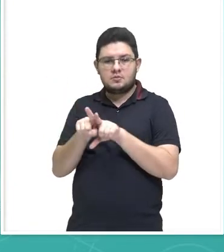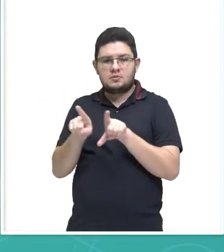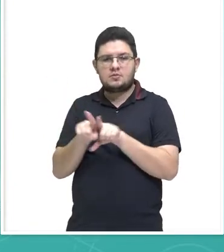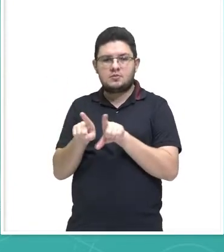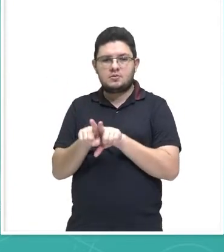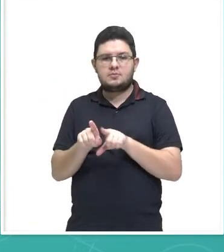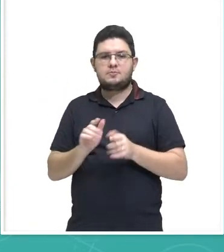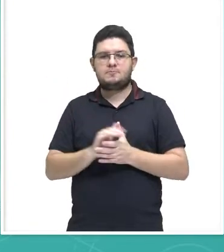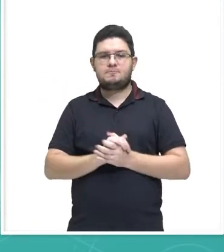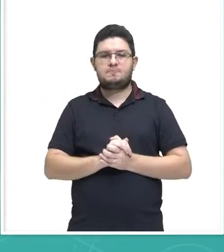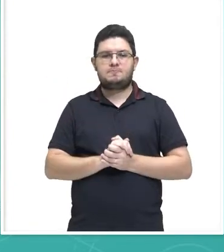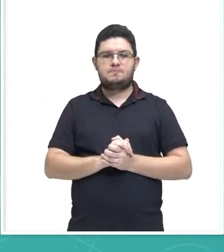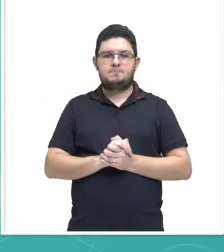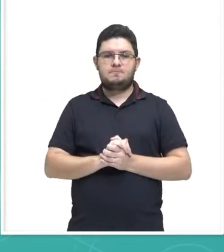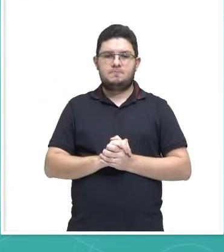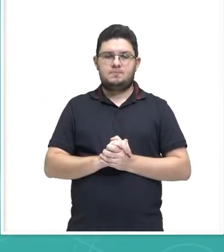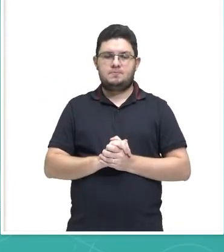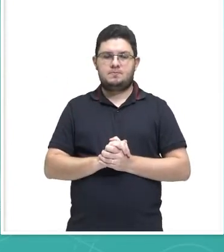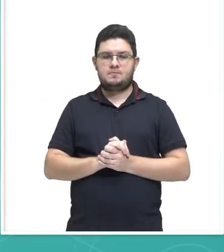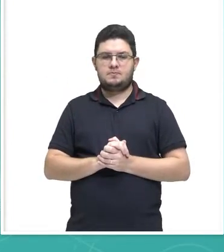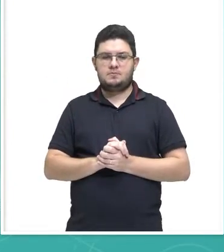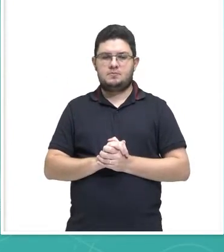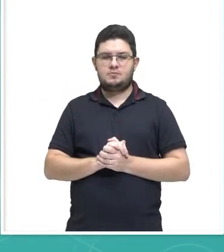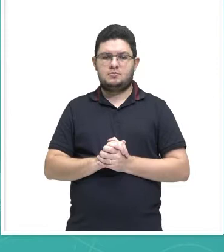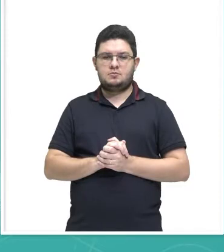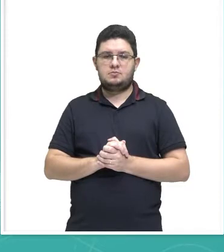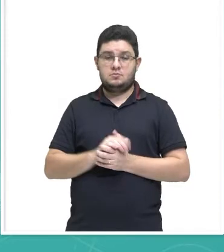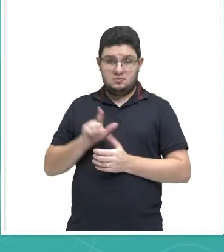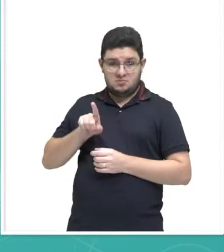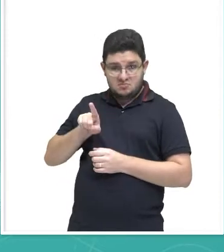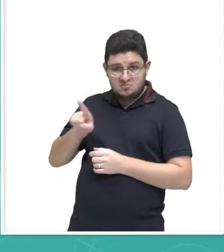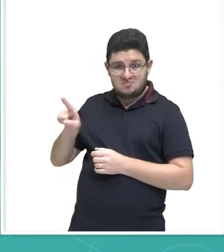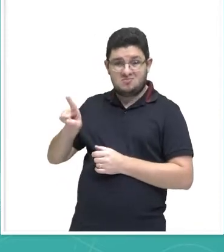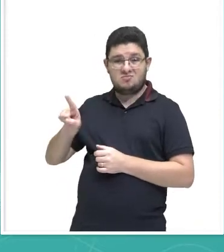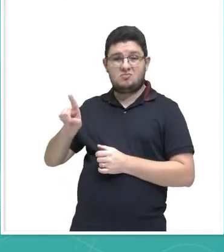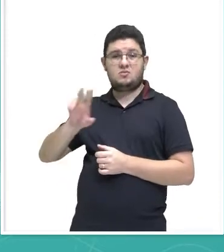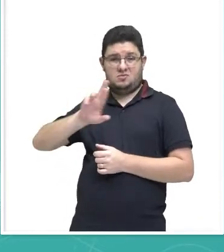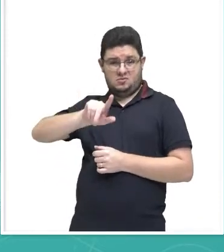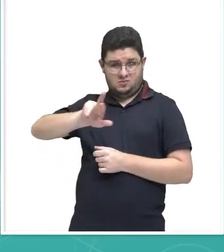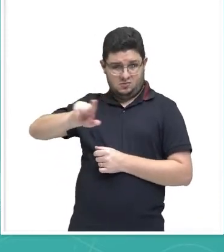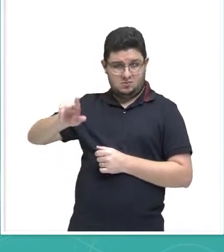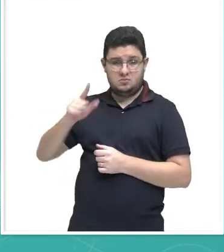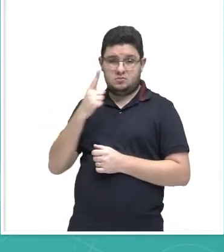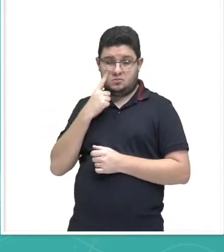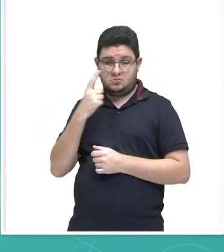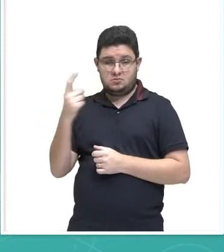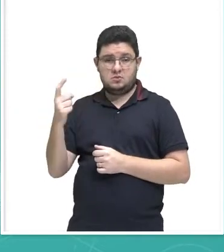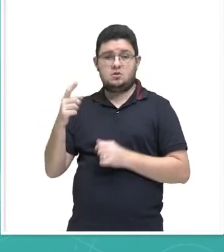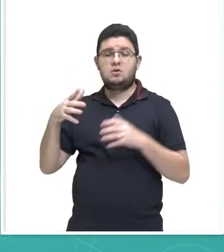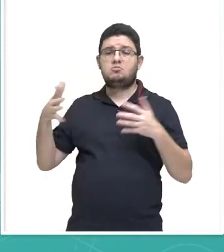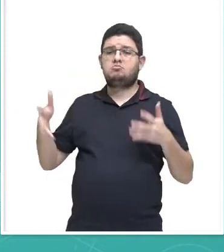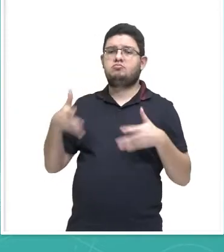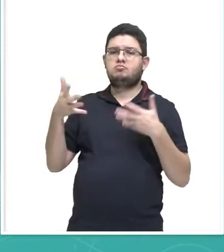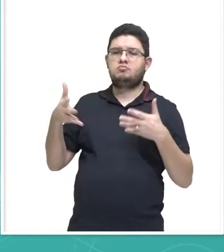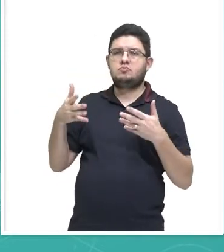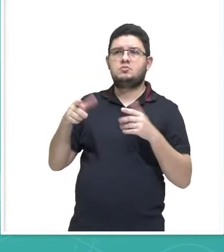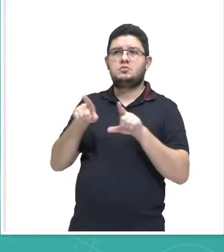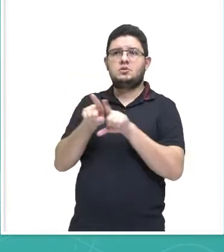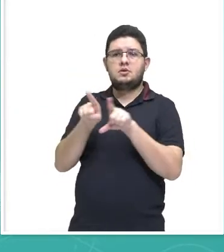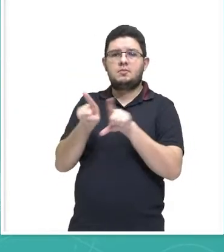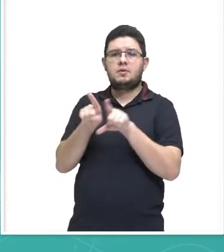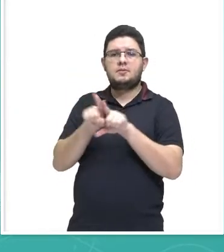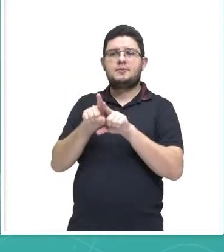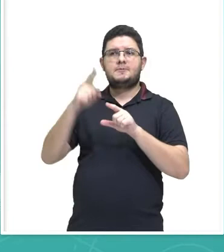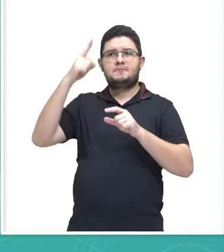xadrez, o gamão, que são jogos interessantíssimos também, que vão ajudar a gente a desenvolver aqui o nosso raciocínio lógico.